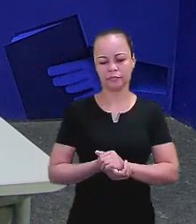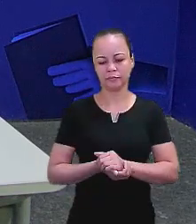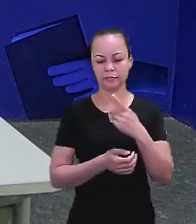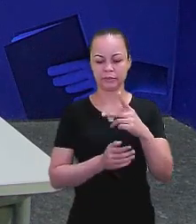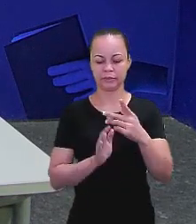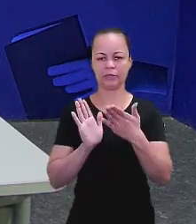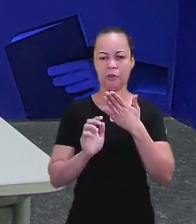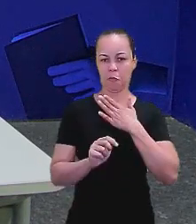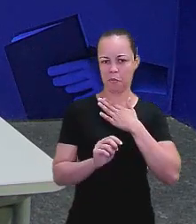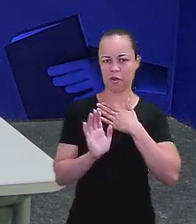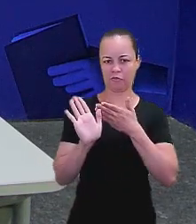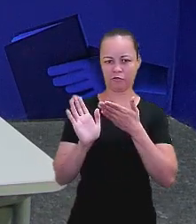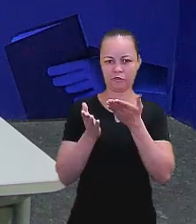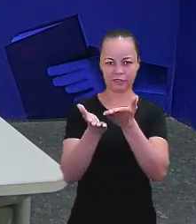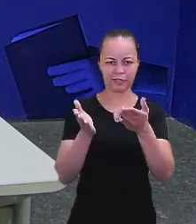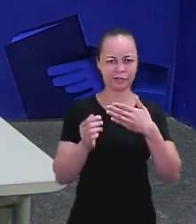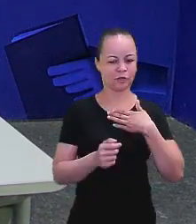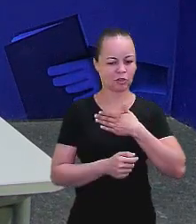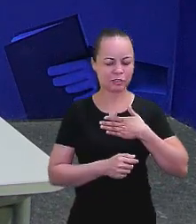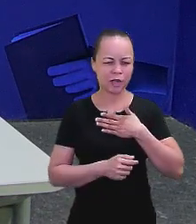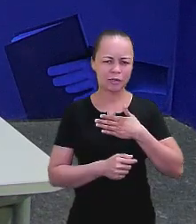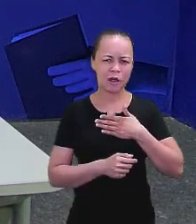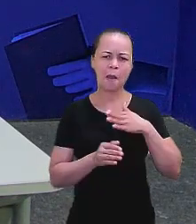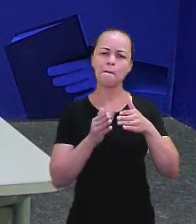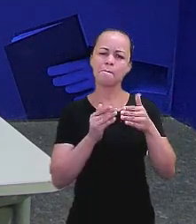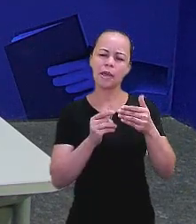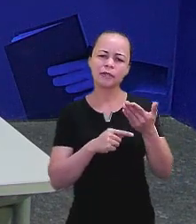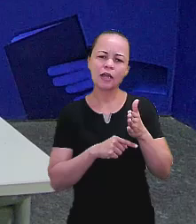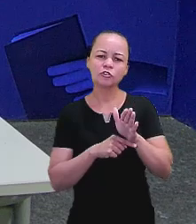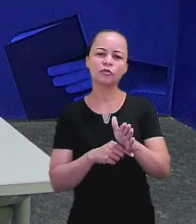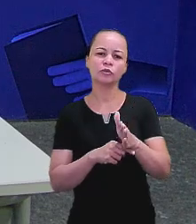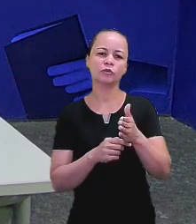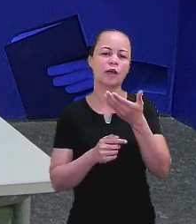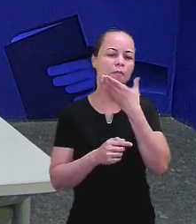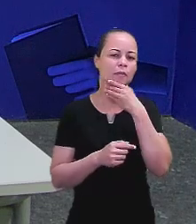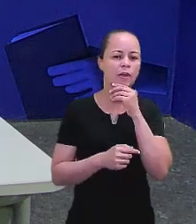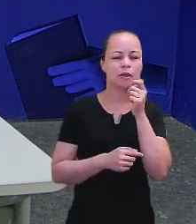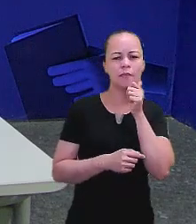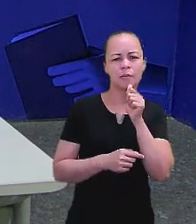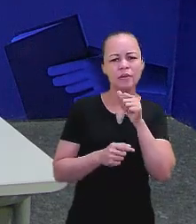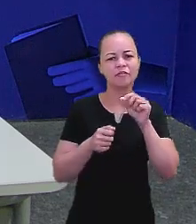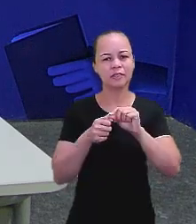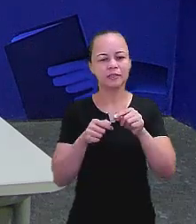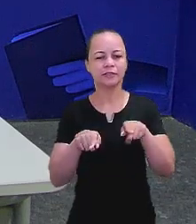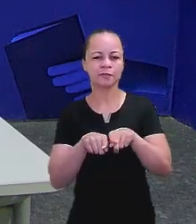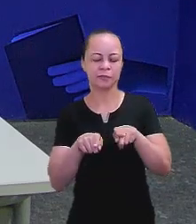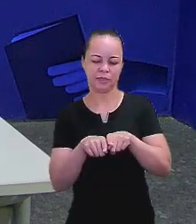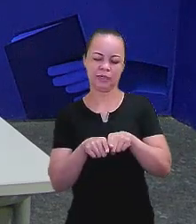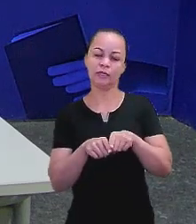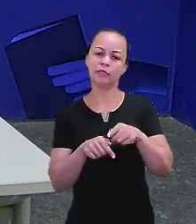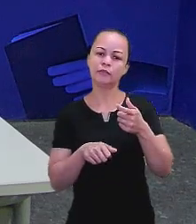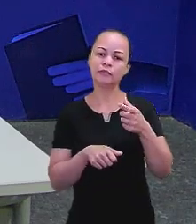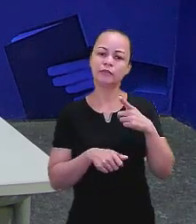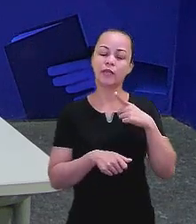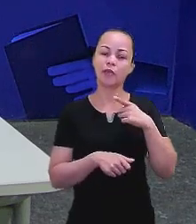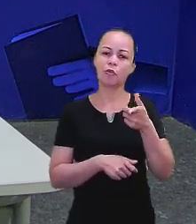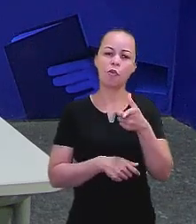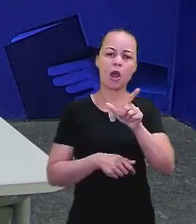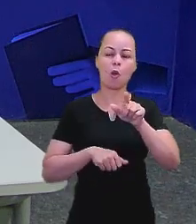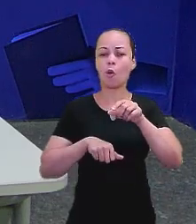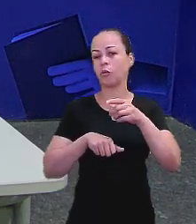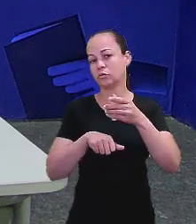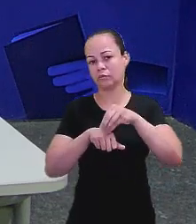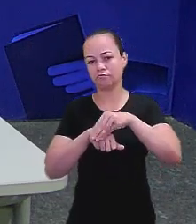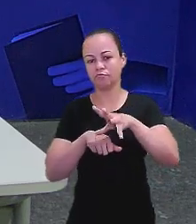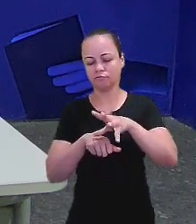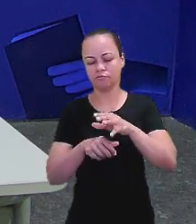aqui é o meu. E aí, vocês gostaram? Pede ajuda ao papai e à mamãe pra fazer pra vocês também. Vocês gostaram? Tem outras dicas, né? Olha aqui, ó. Boneco